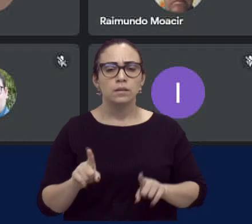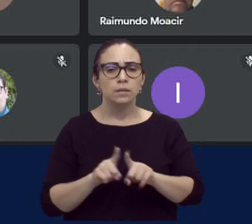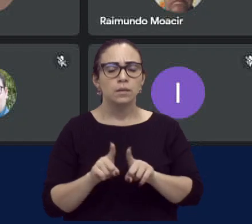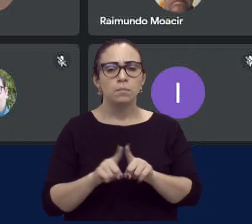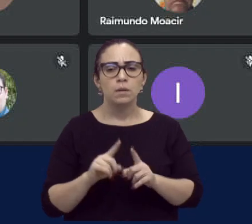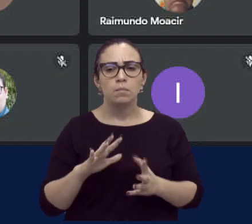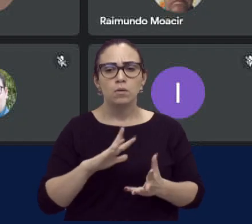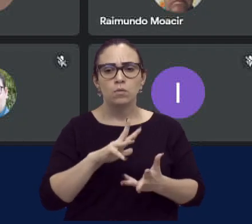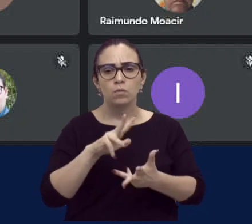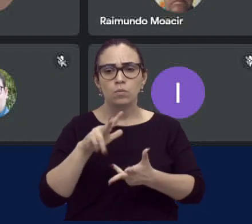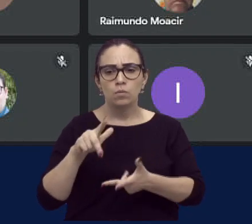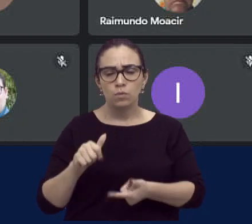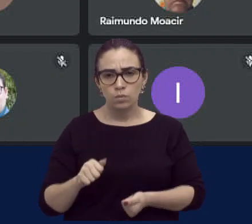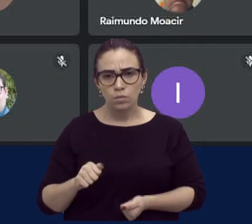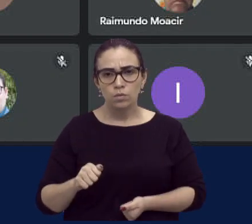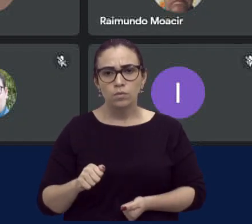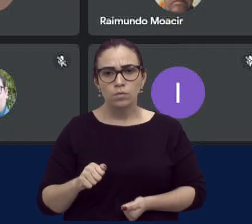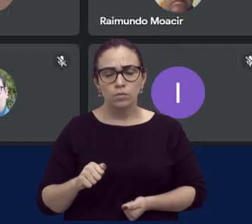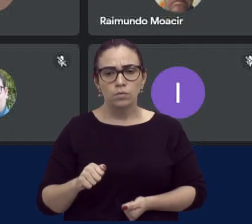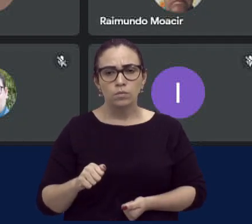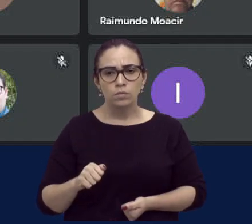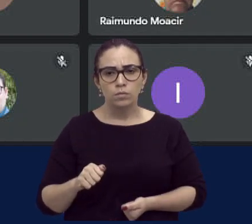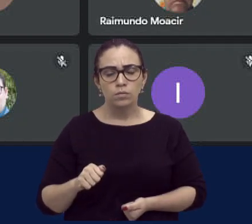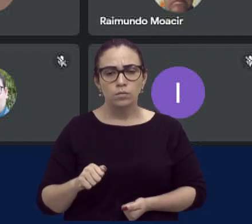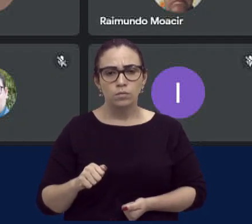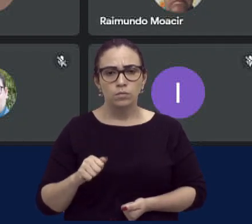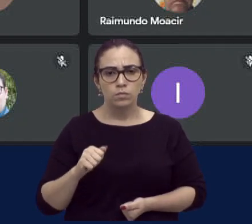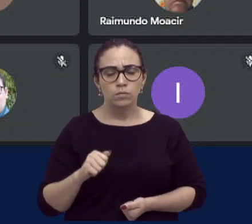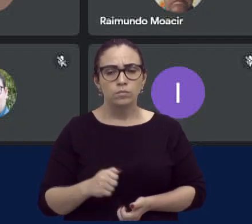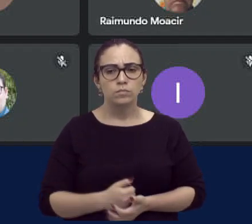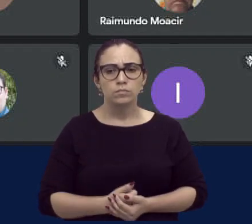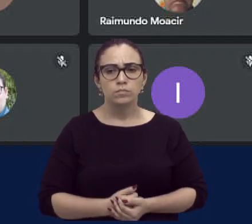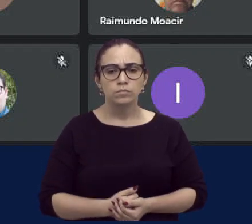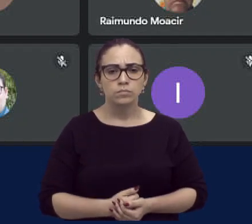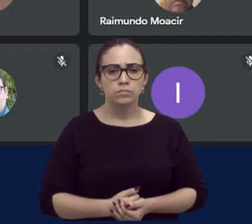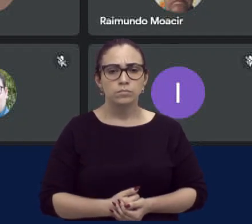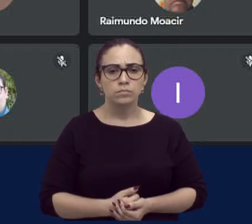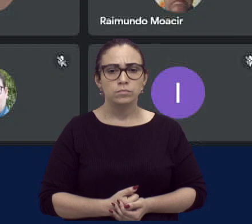mundialmente, a gente vê esse crescimento de forma mundial.